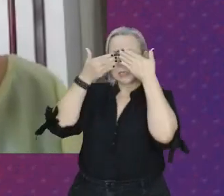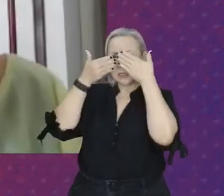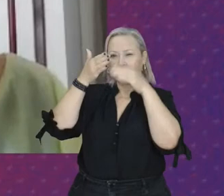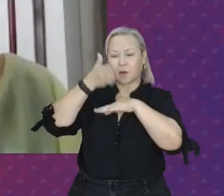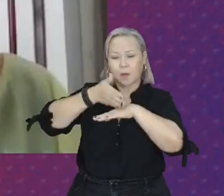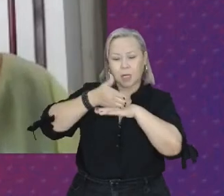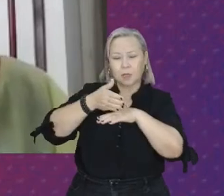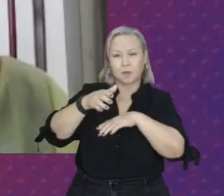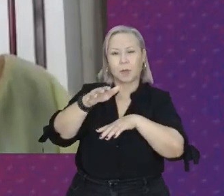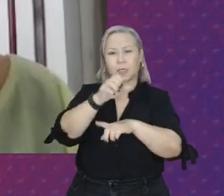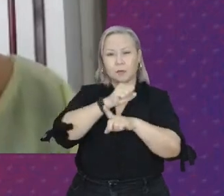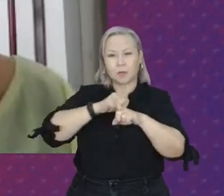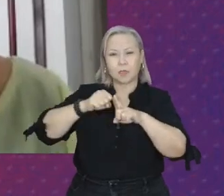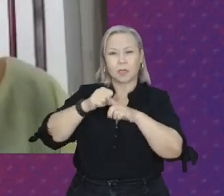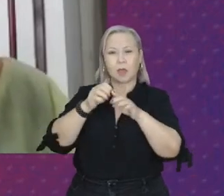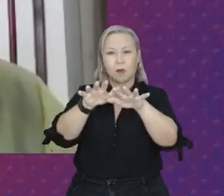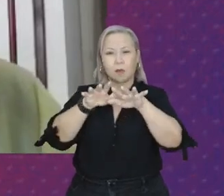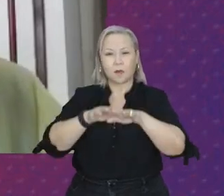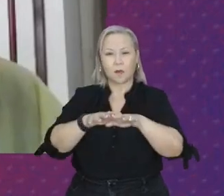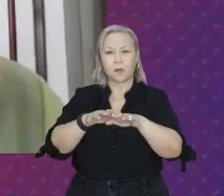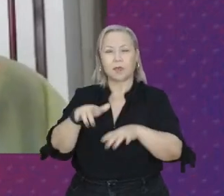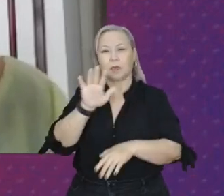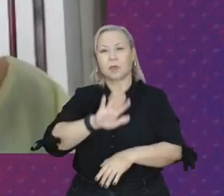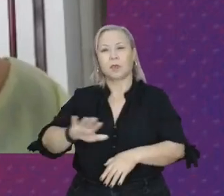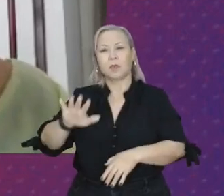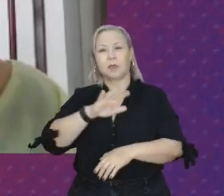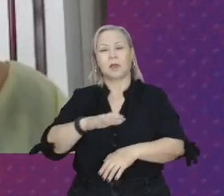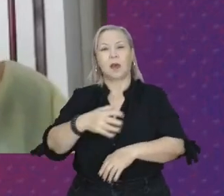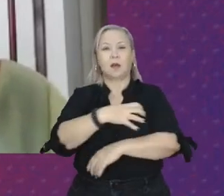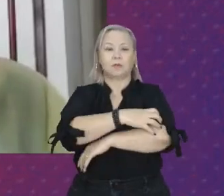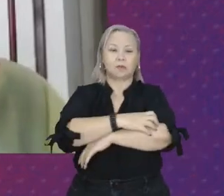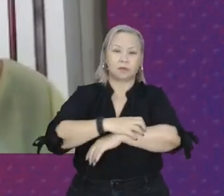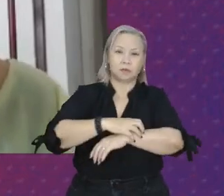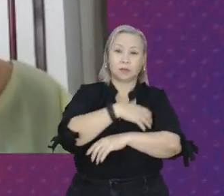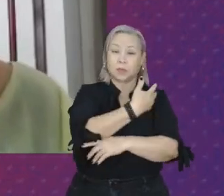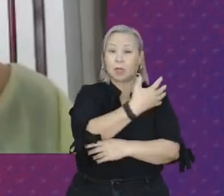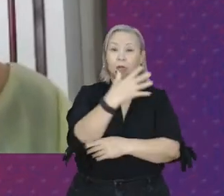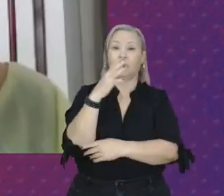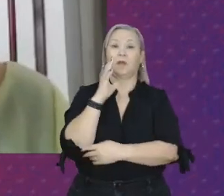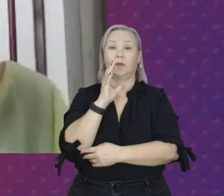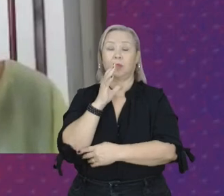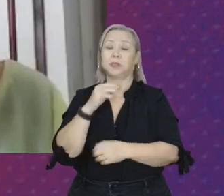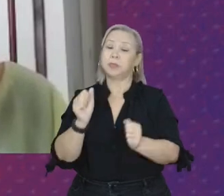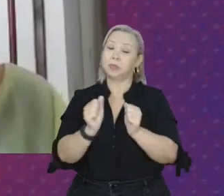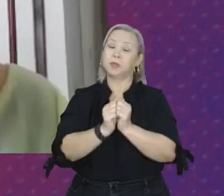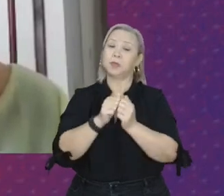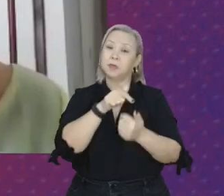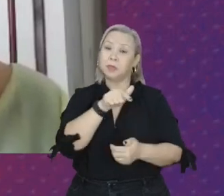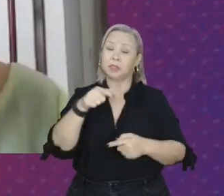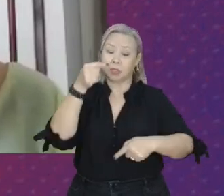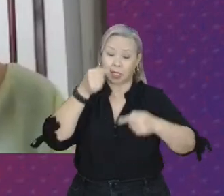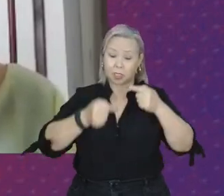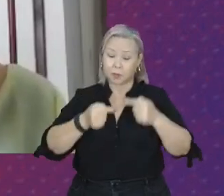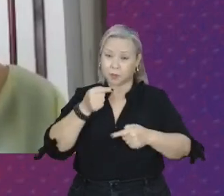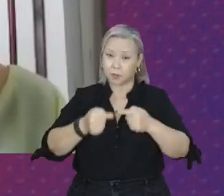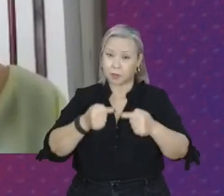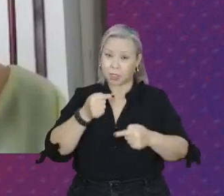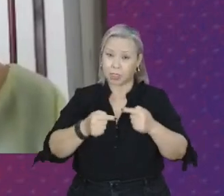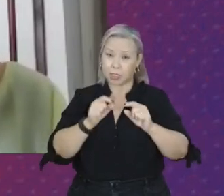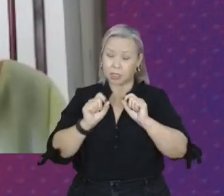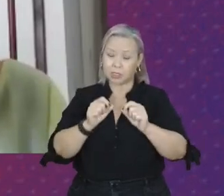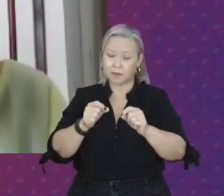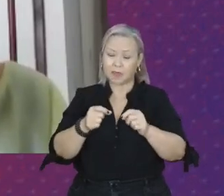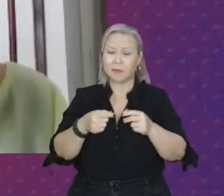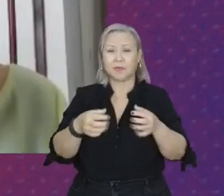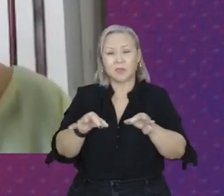social, a Comissão Nacional de Agroecologia também deixou de existir, e junto disso, as políticas que vínhamos